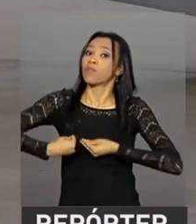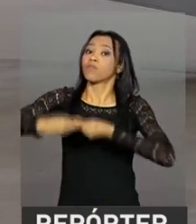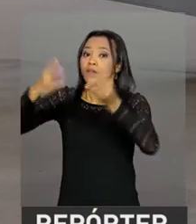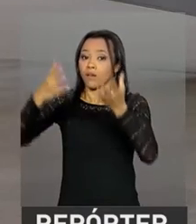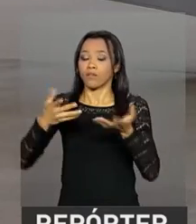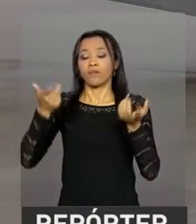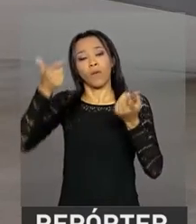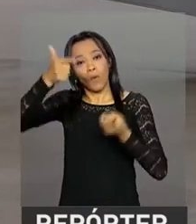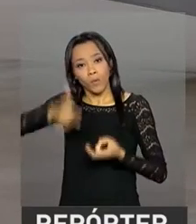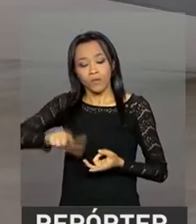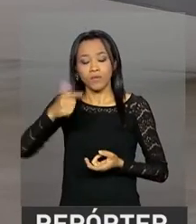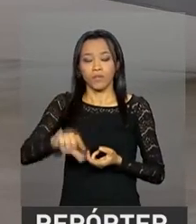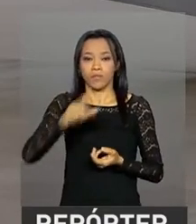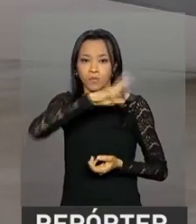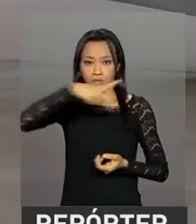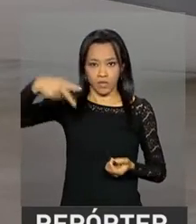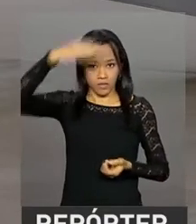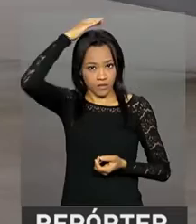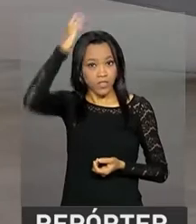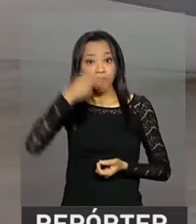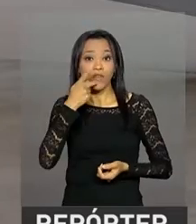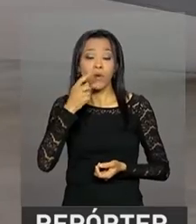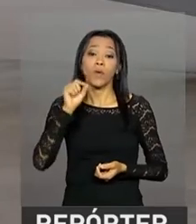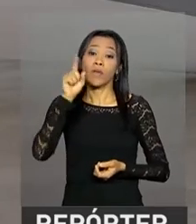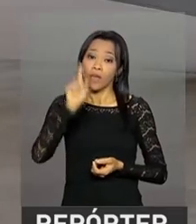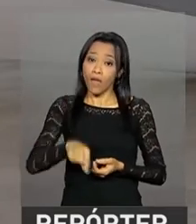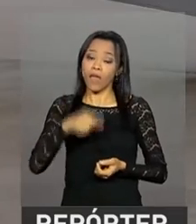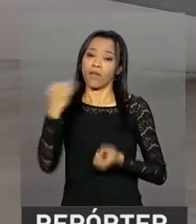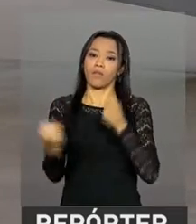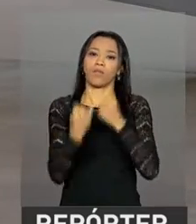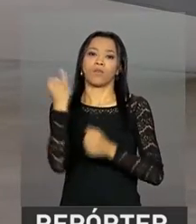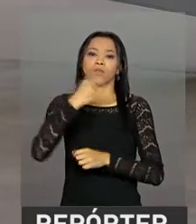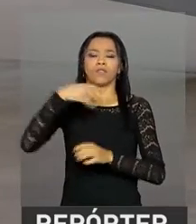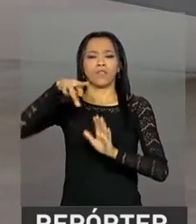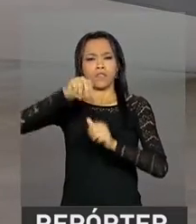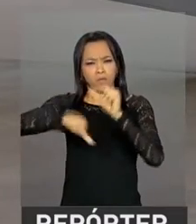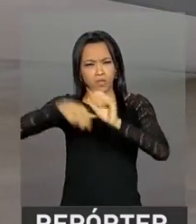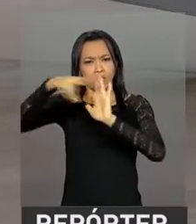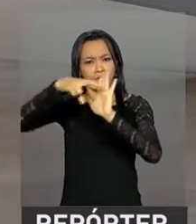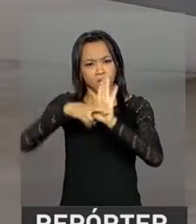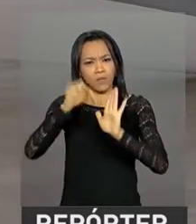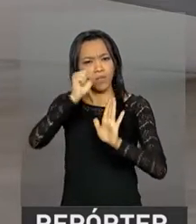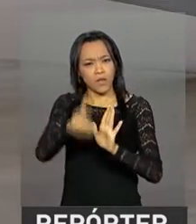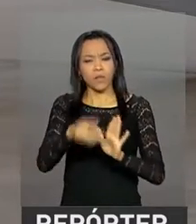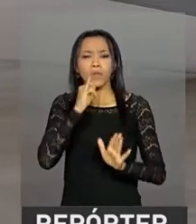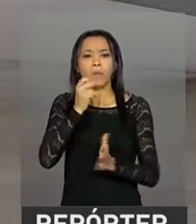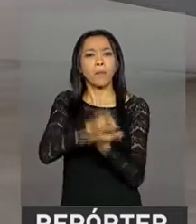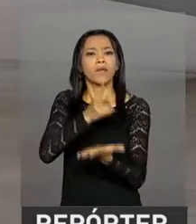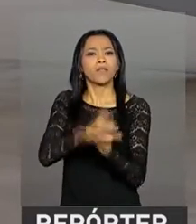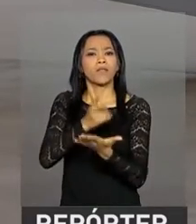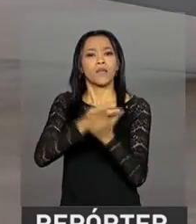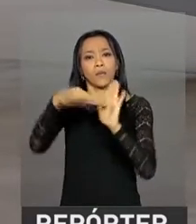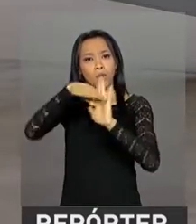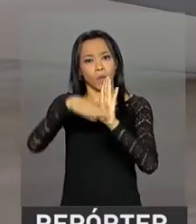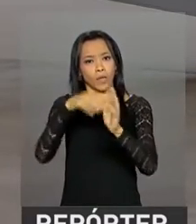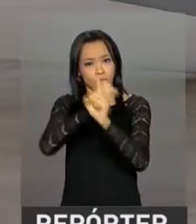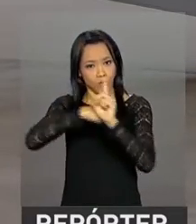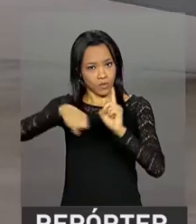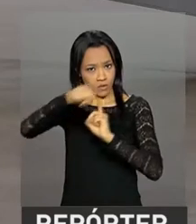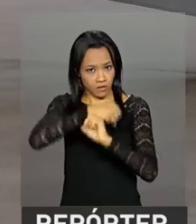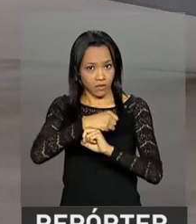voltou a lembrar que a medida é necessária para a manutenção de programas sociais como o bolsa família eo financiamento